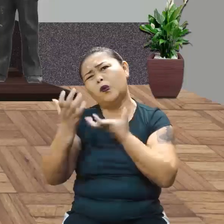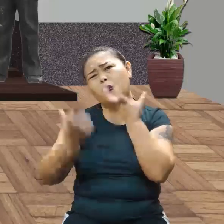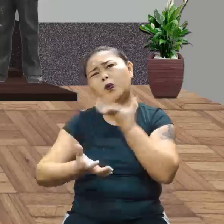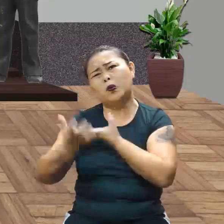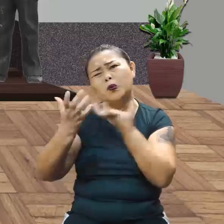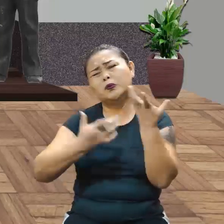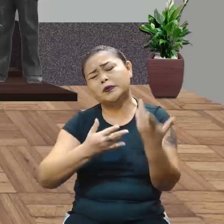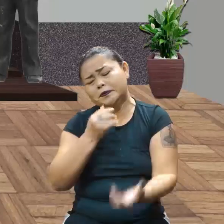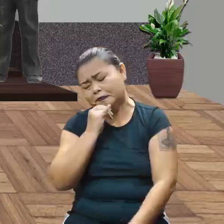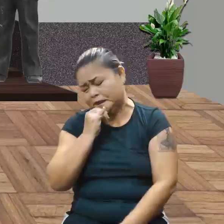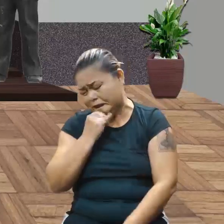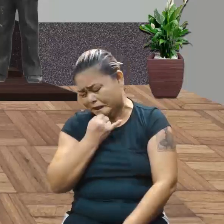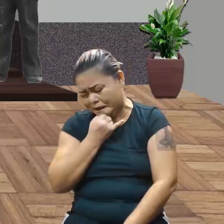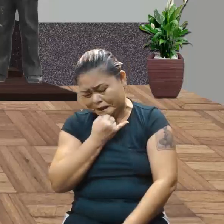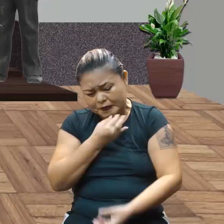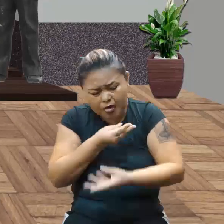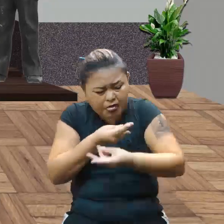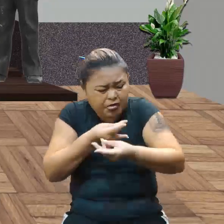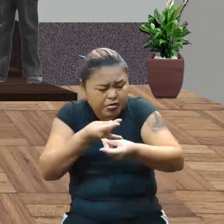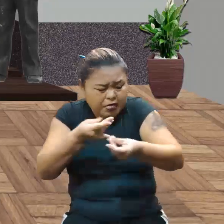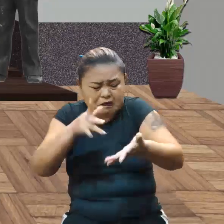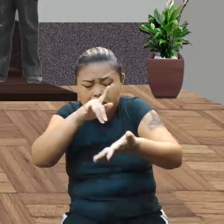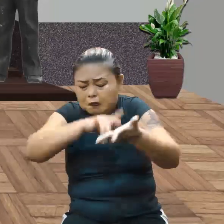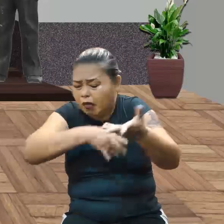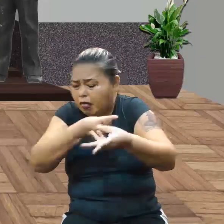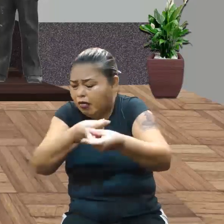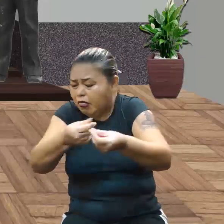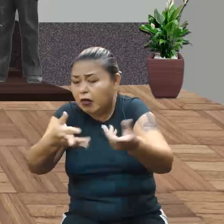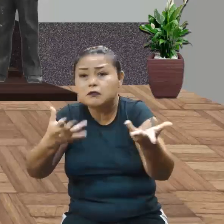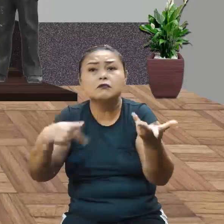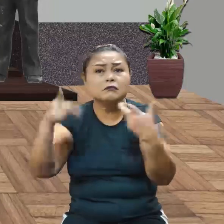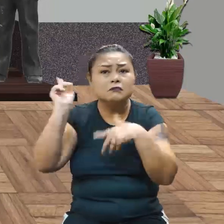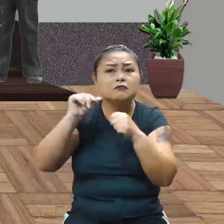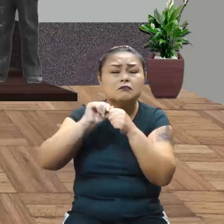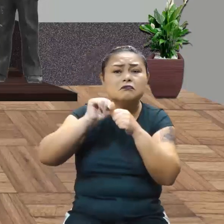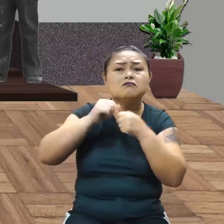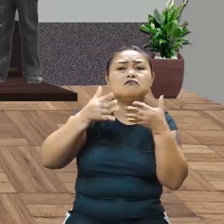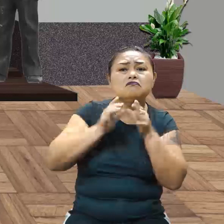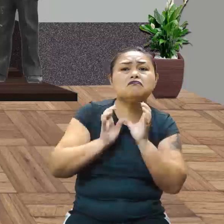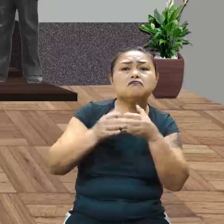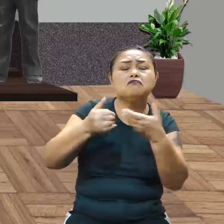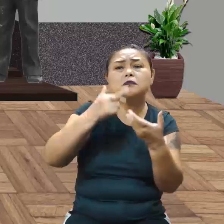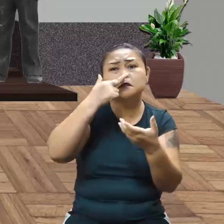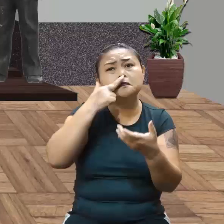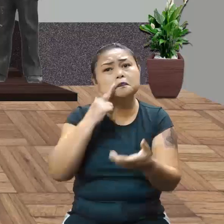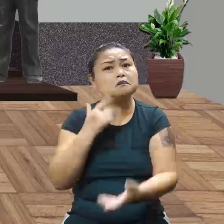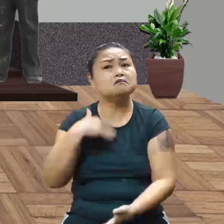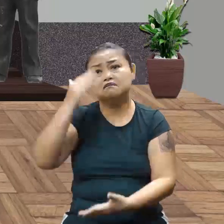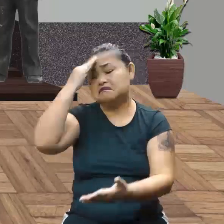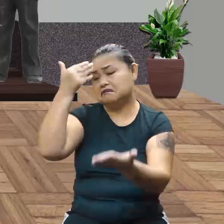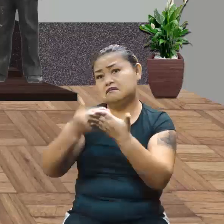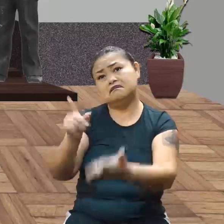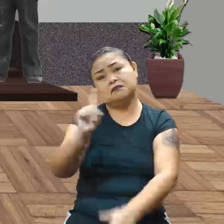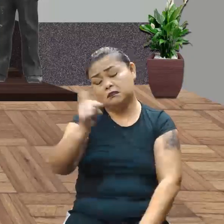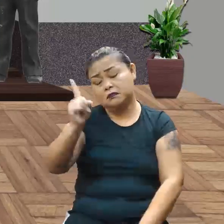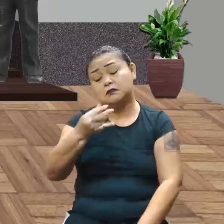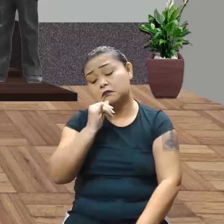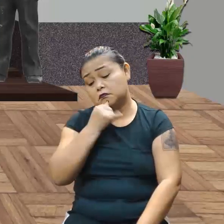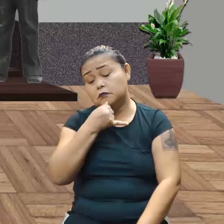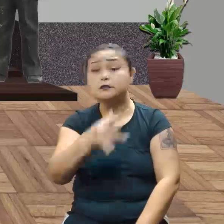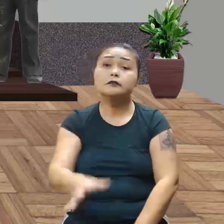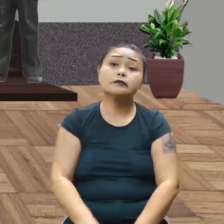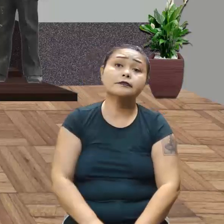fogo, que foi uma tristeza, perdeu tanta documentação da expedição Rondon, que vocês não acreditam.